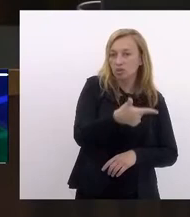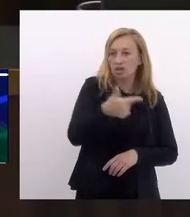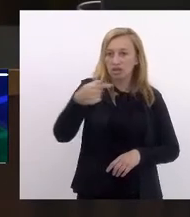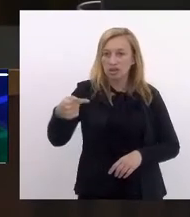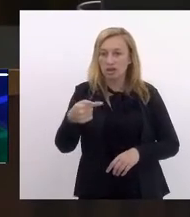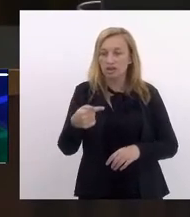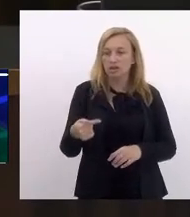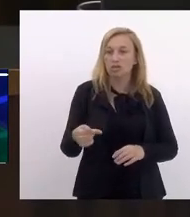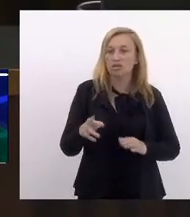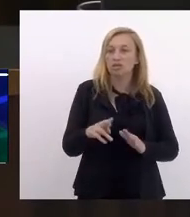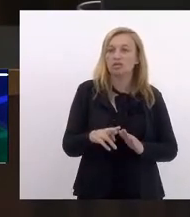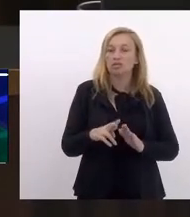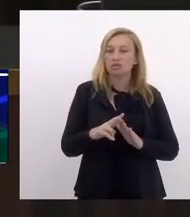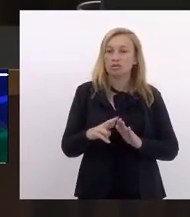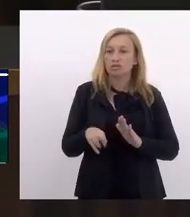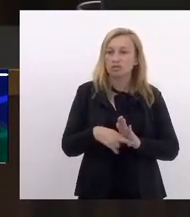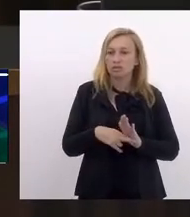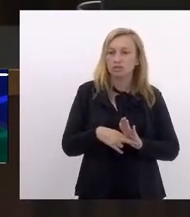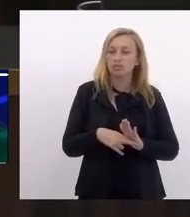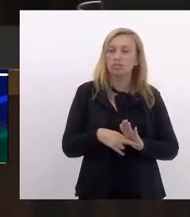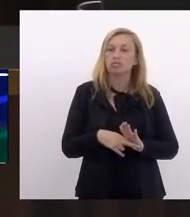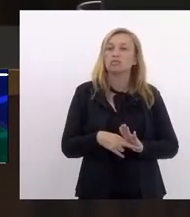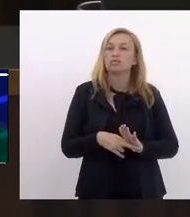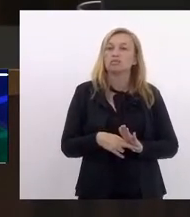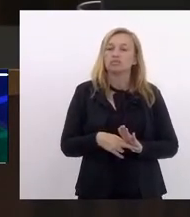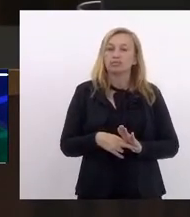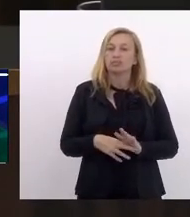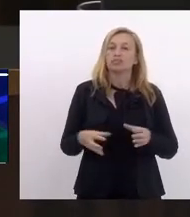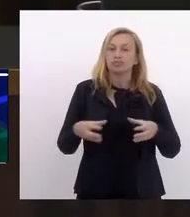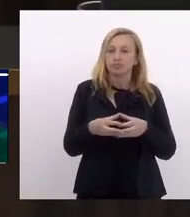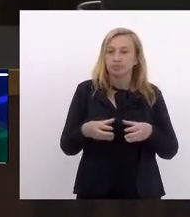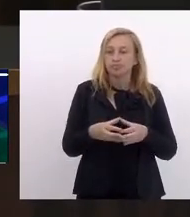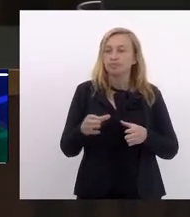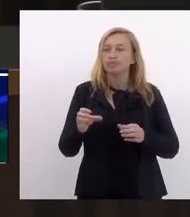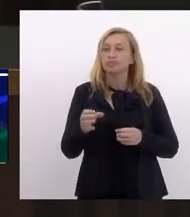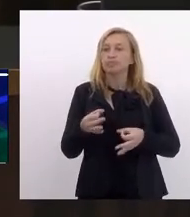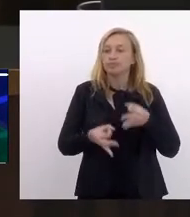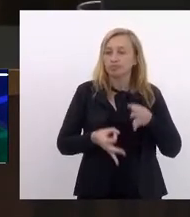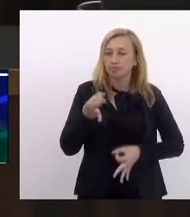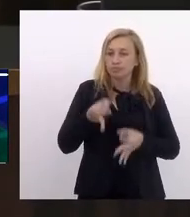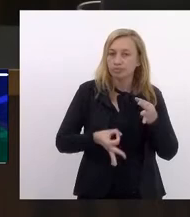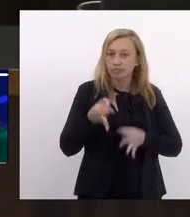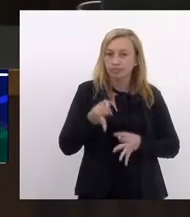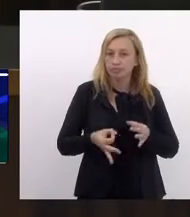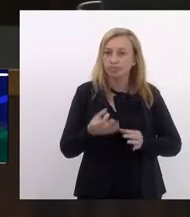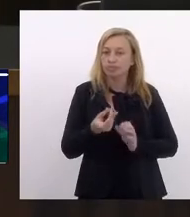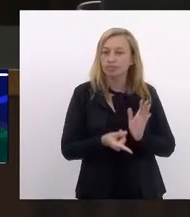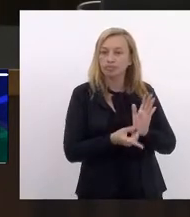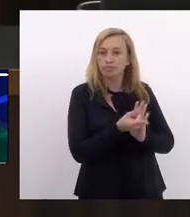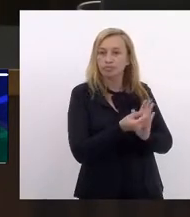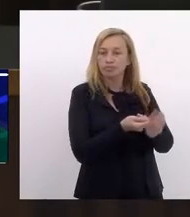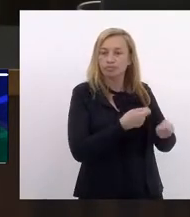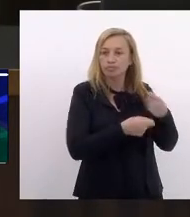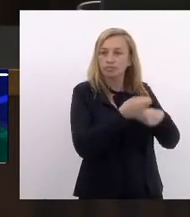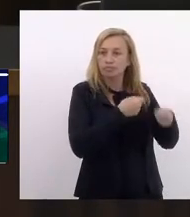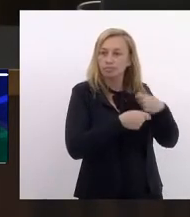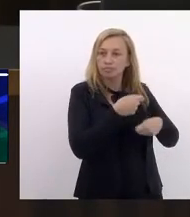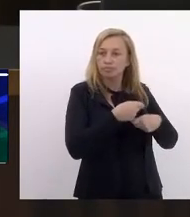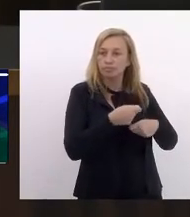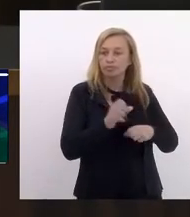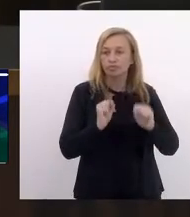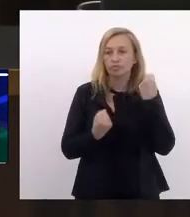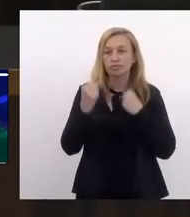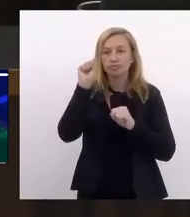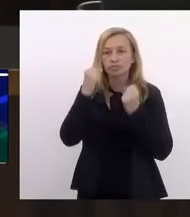nos termos que especifica, pendente de pareceres das comissões de Constituição e Justiça, de Economia, Indústria e